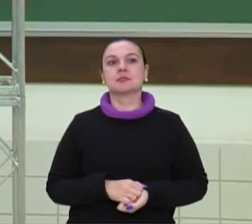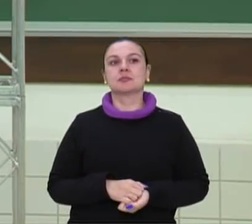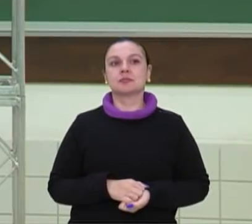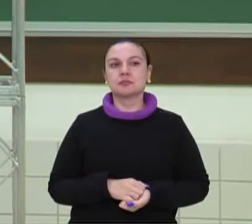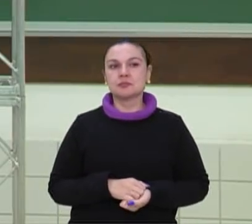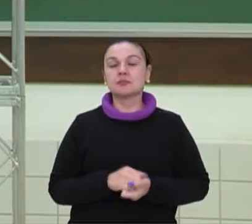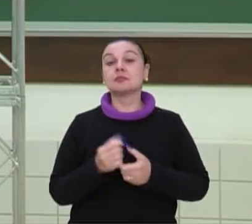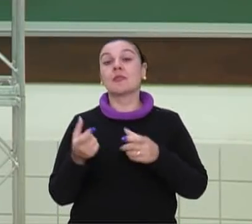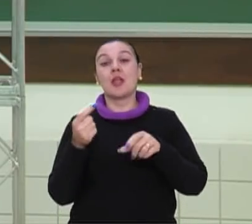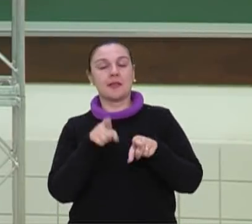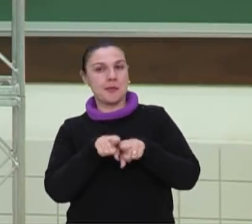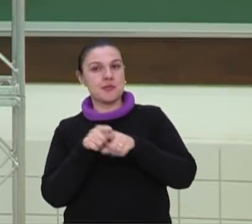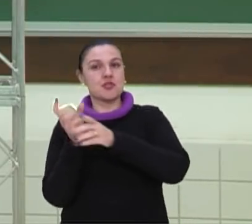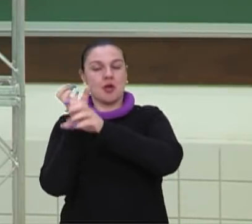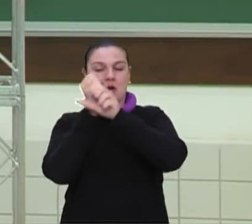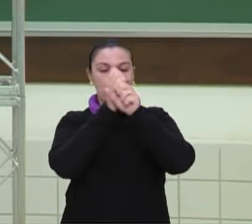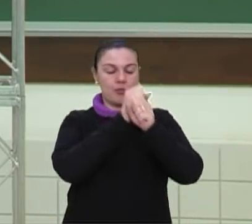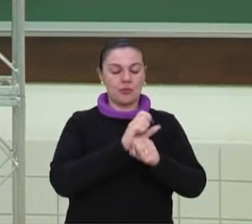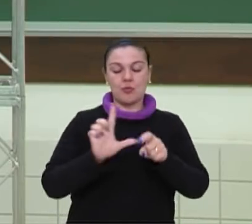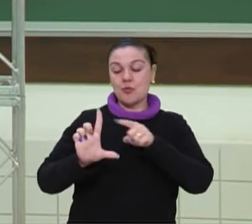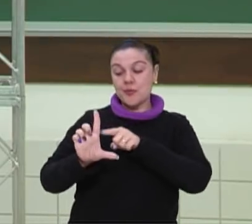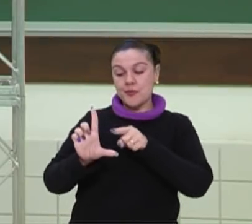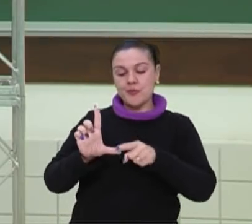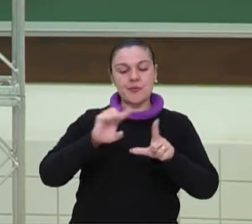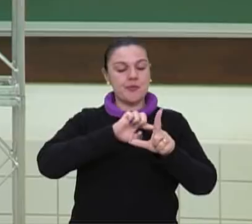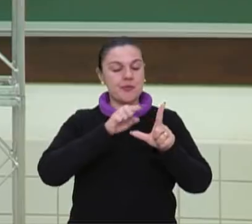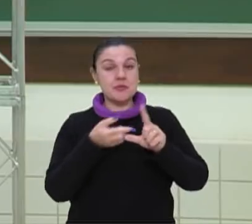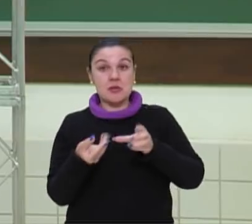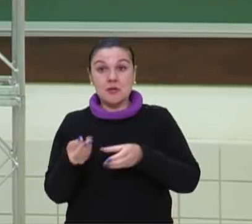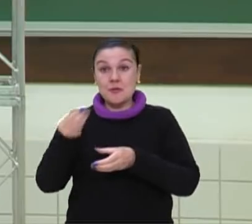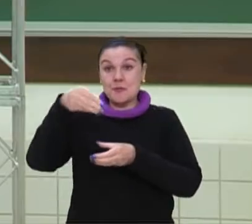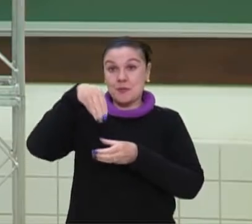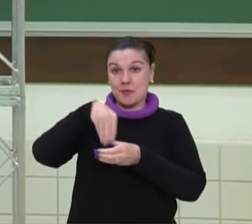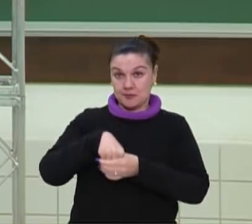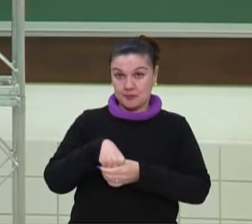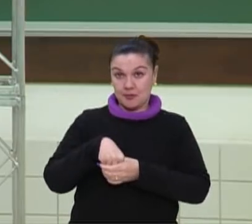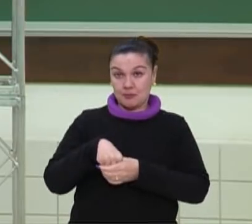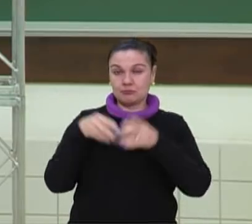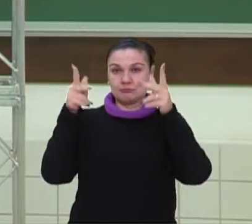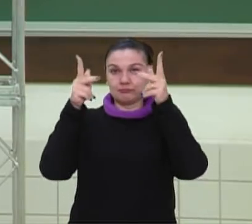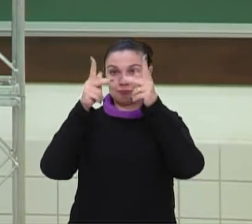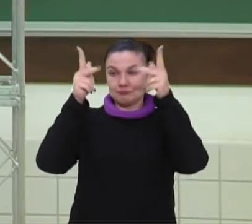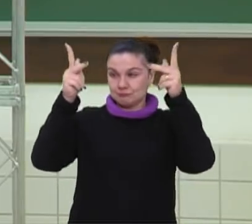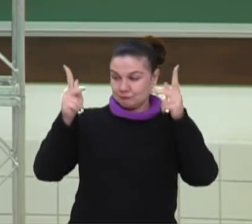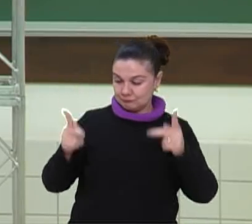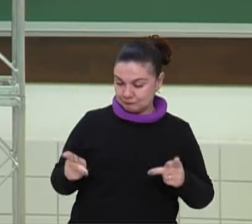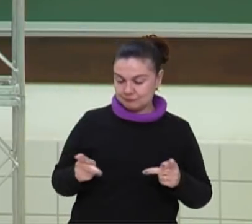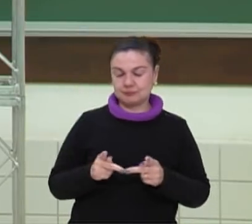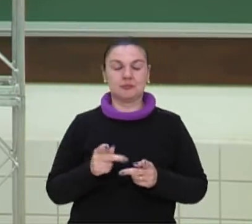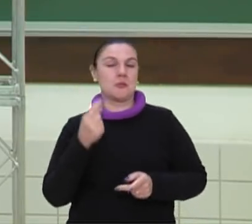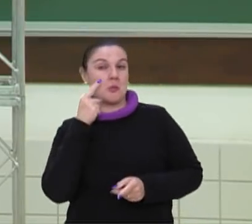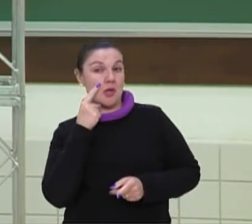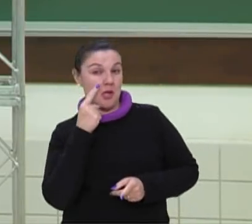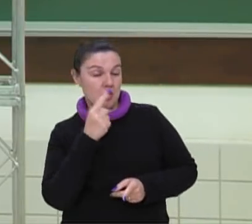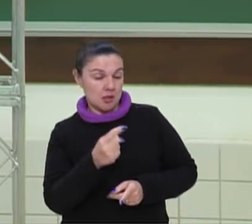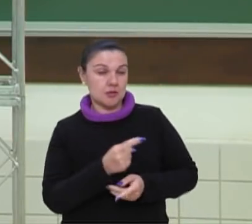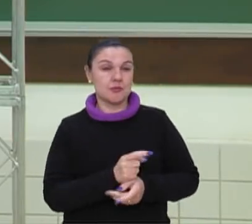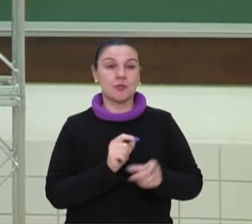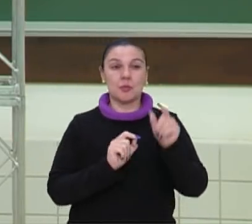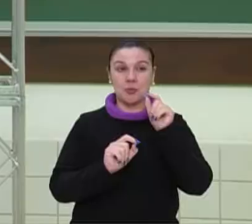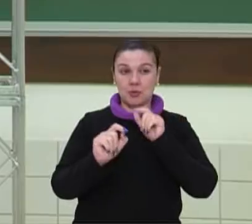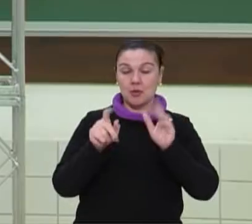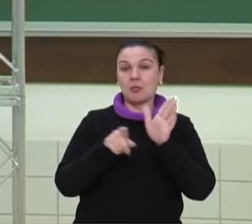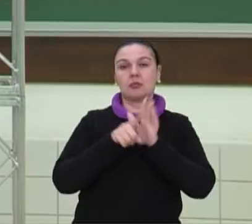Então, calculamos também os ângulos internos do paralelogramo, né? E a gente viu que um paralelogramo, por